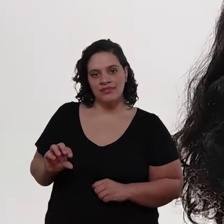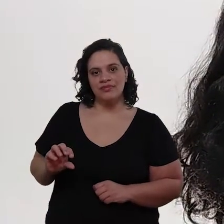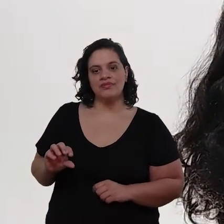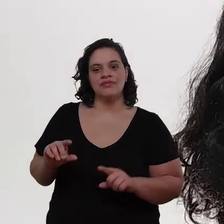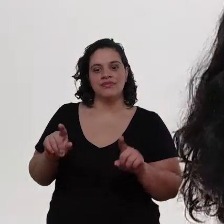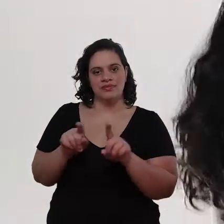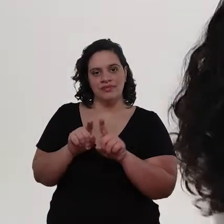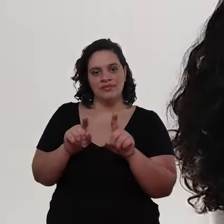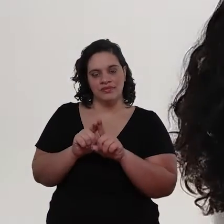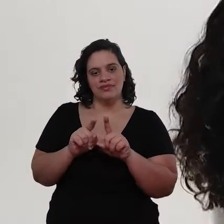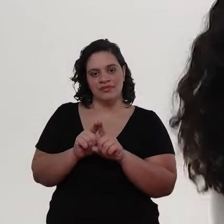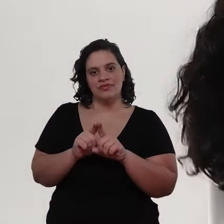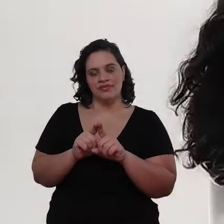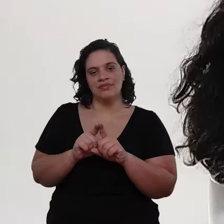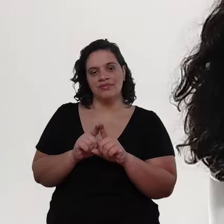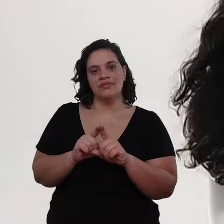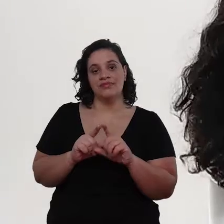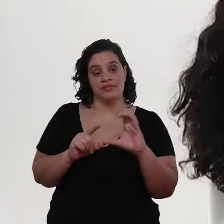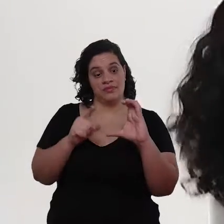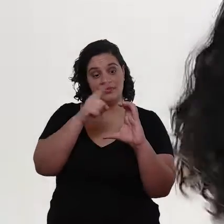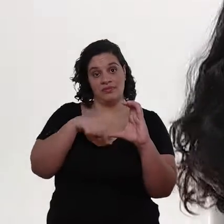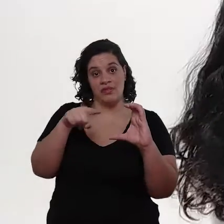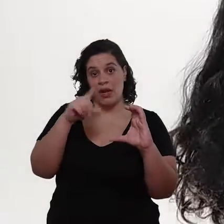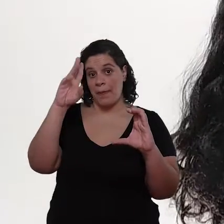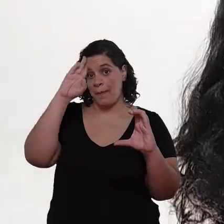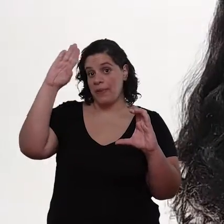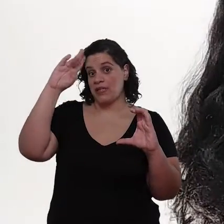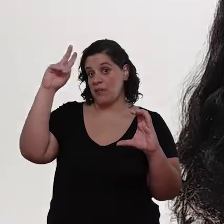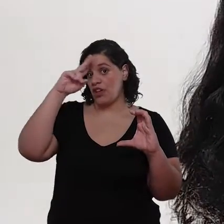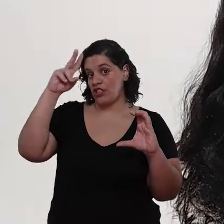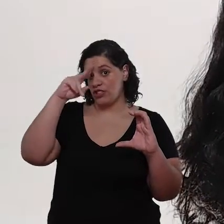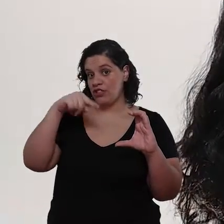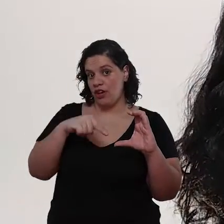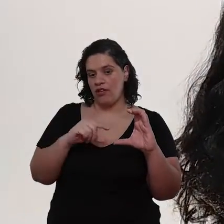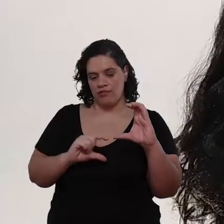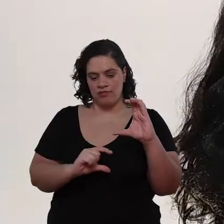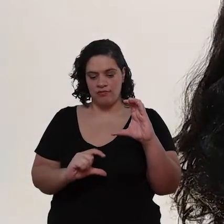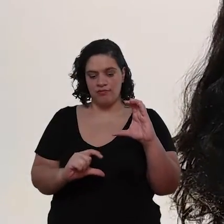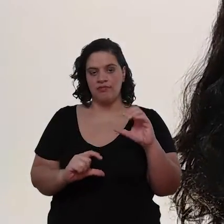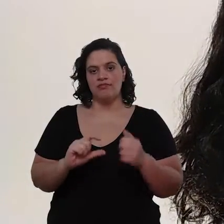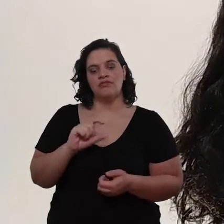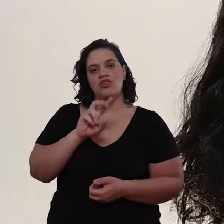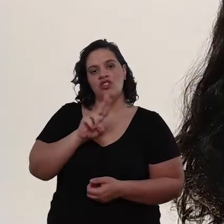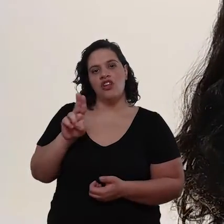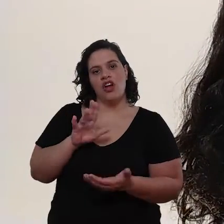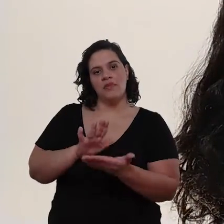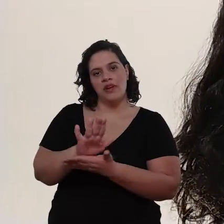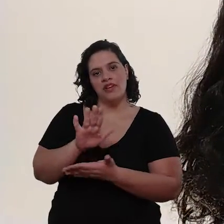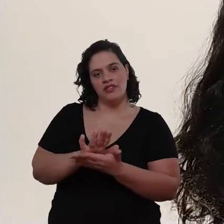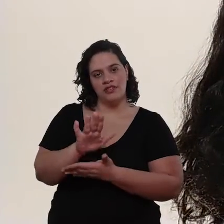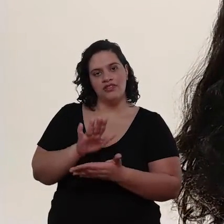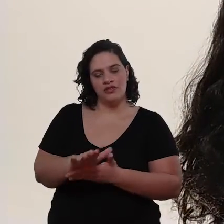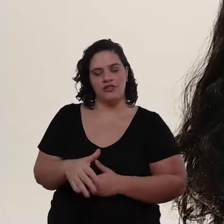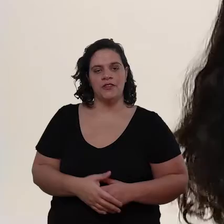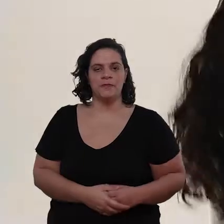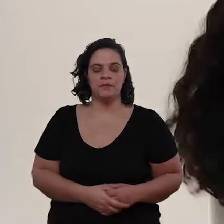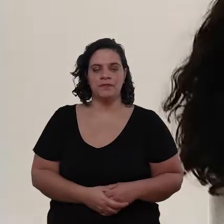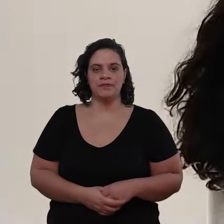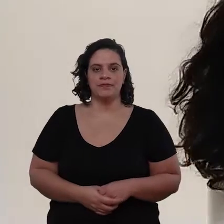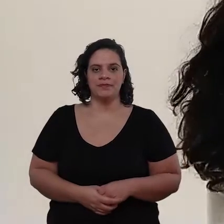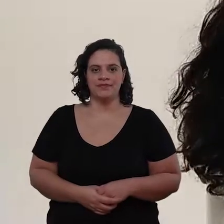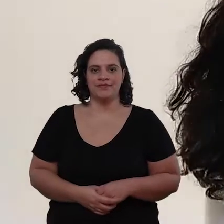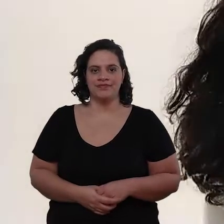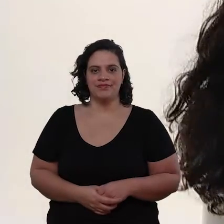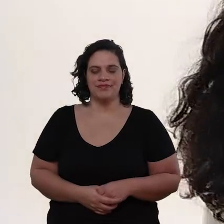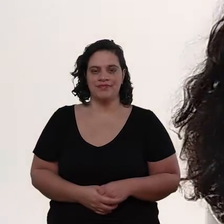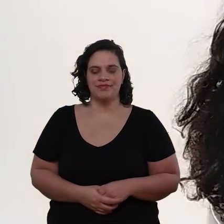abaixo também deste desenho, que é o personagem principal do livro. Tem a escrita da editora Companhia